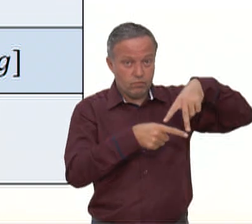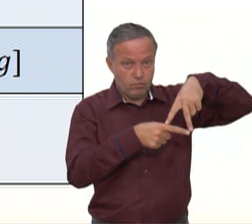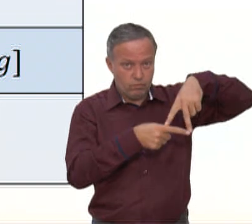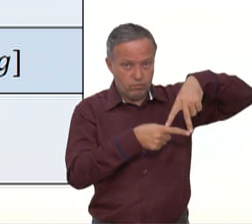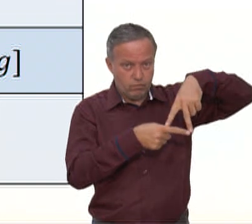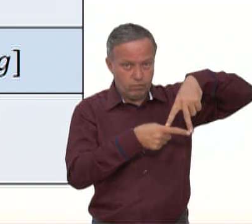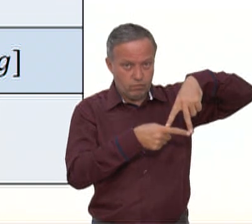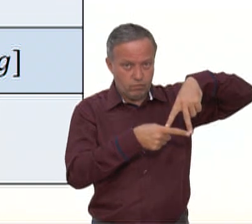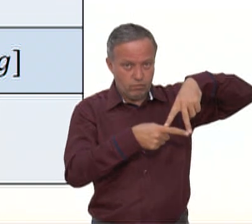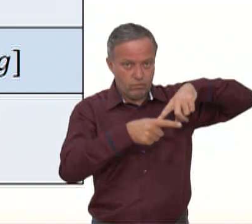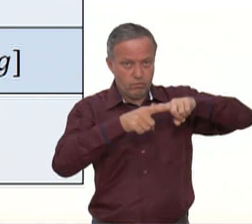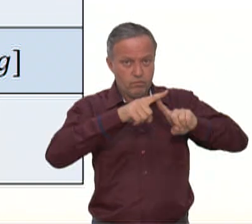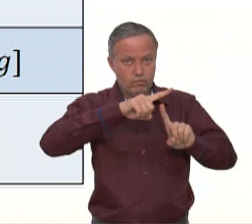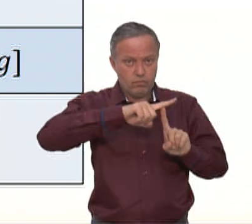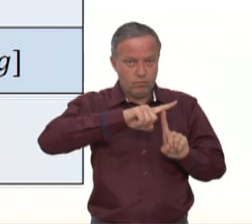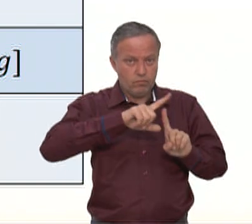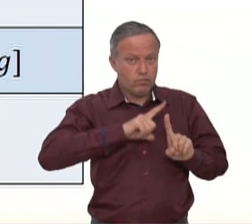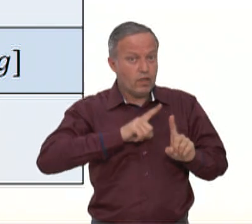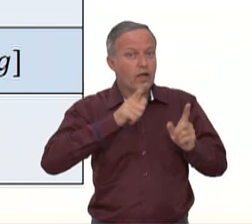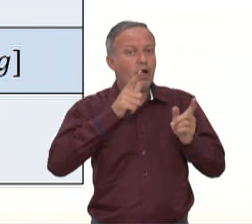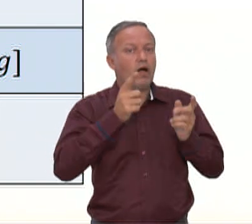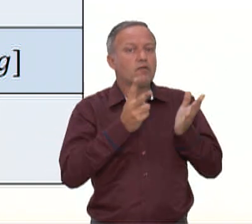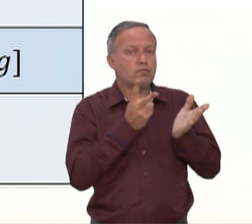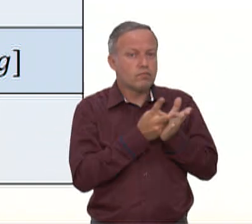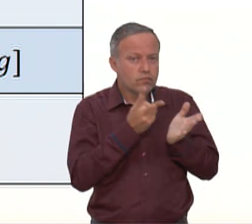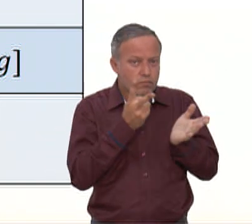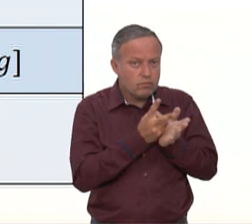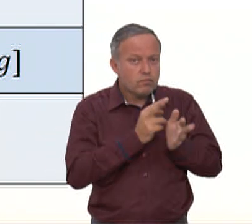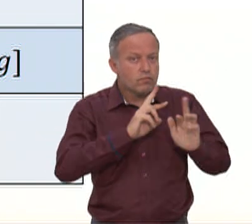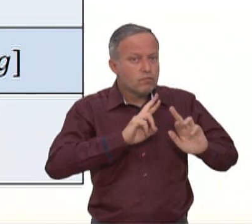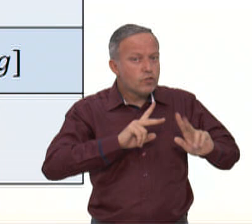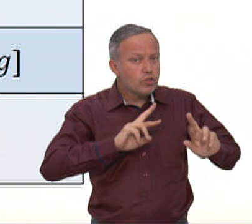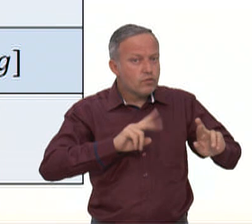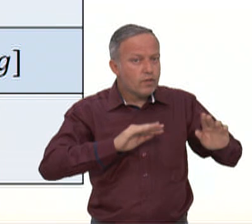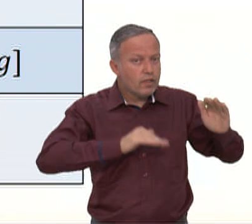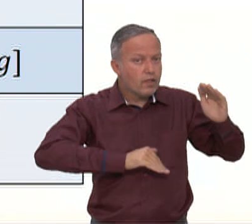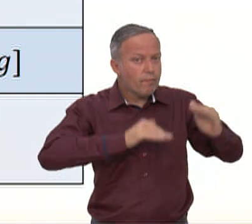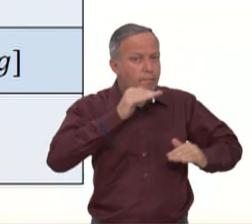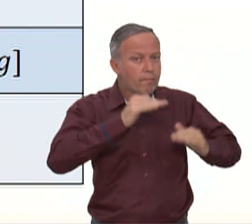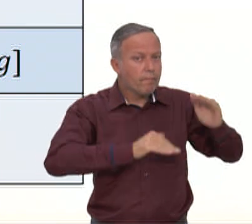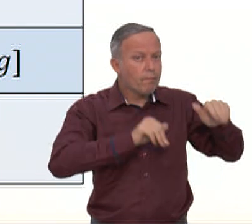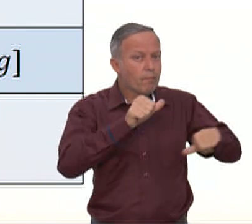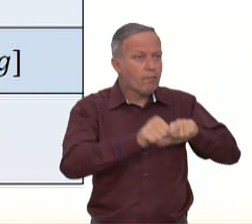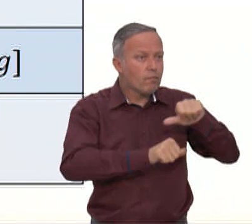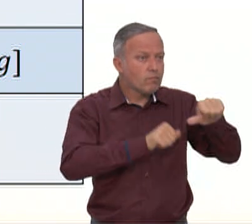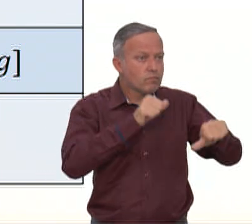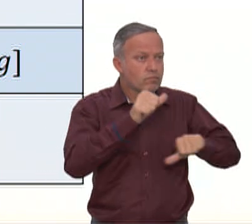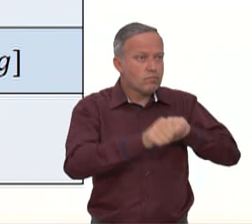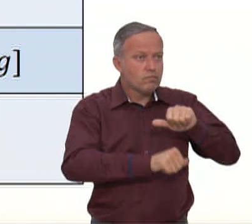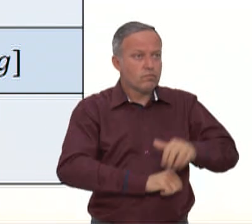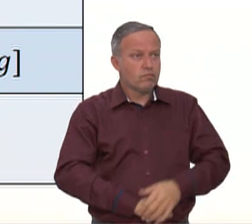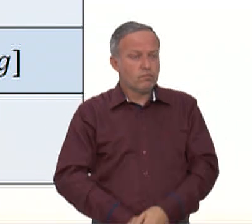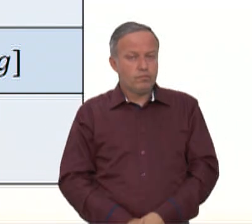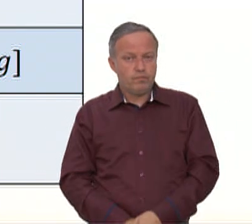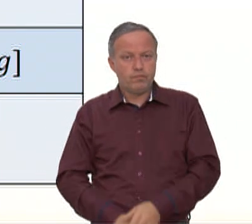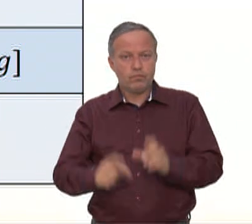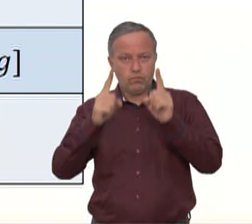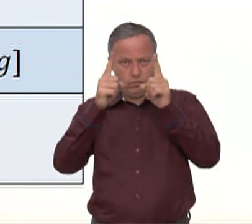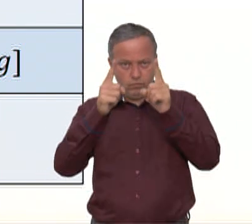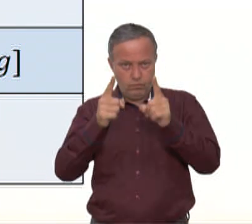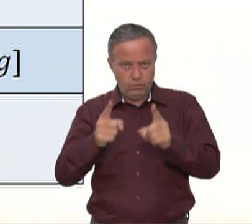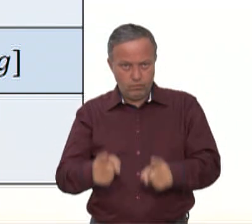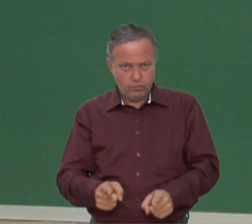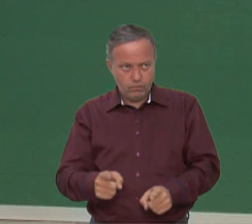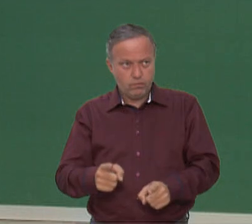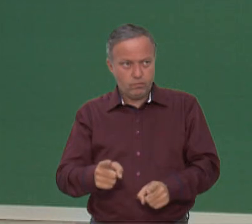indica a variação de alguma coisa, algo está mudando, certo? Componentes usuais, temos aqui a coluna